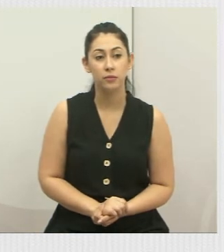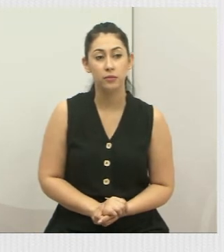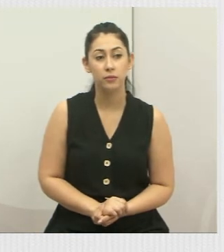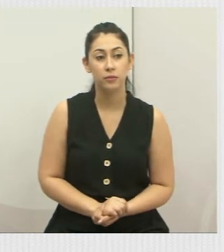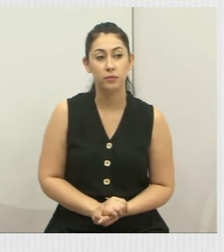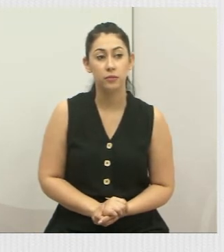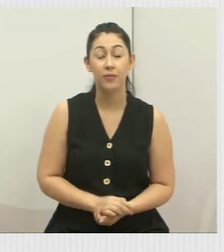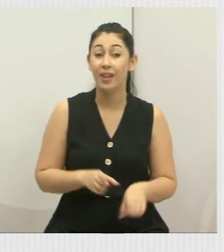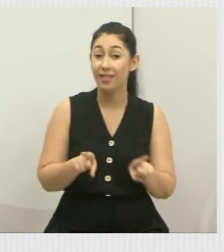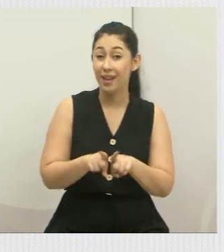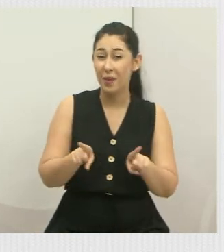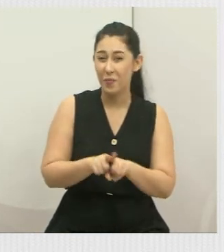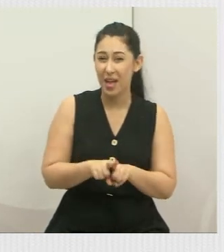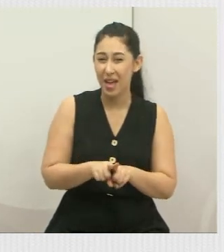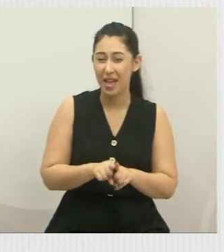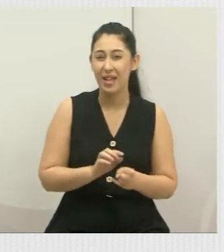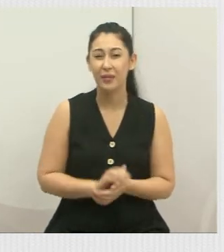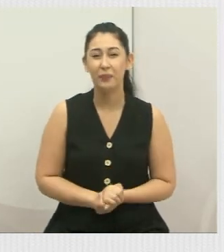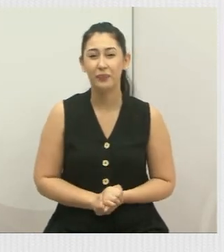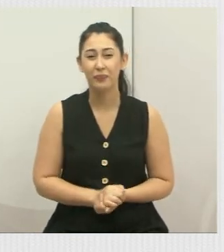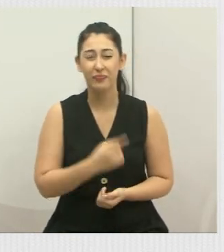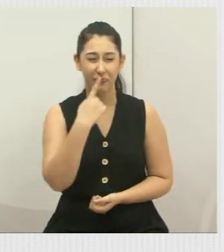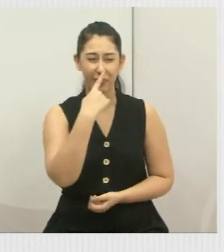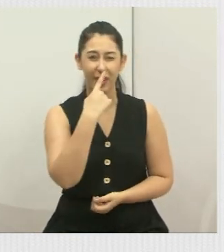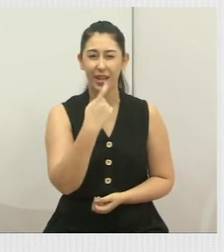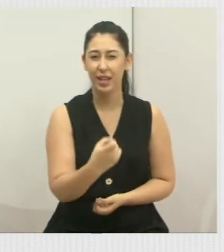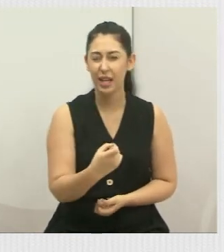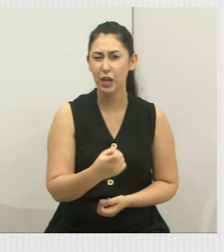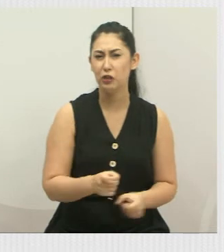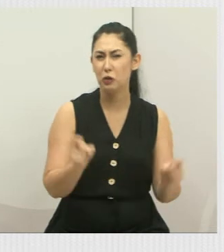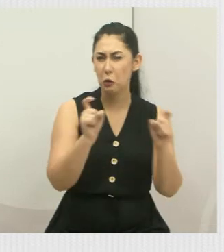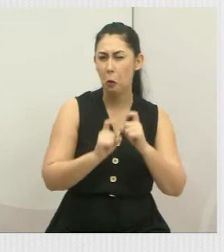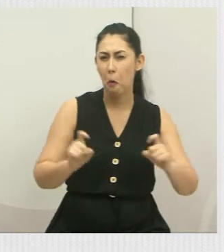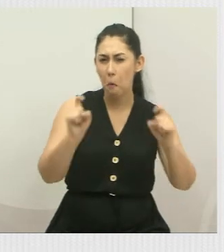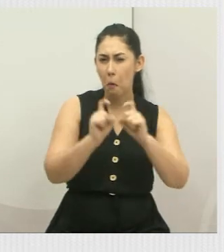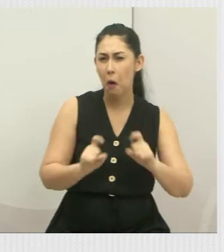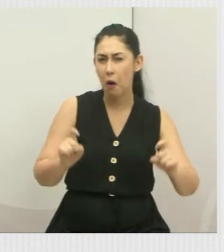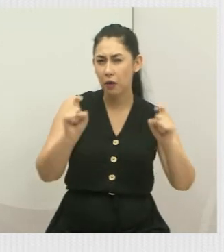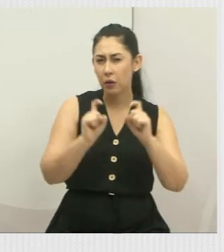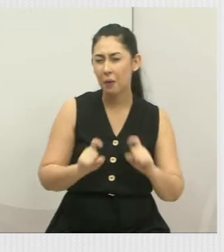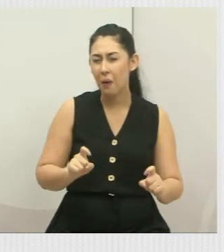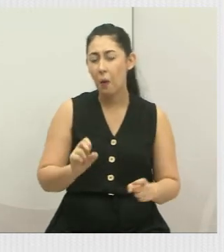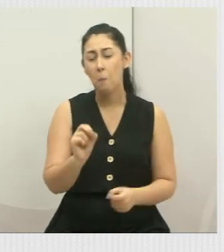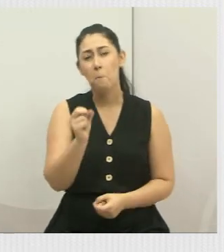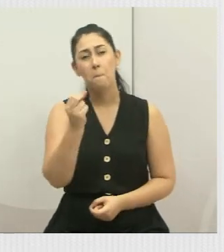A questão dos resíduos eletrônicos, você tem algo a opinar sobre isso?